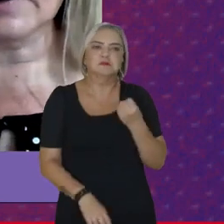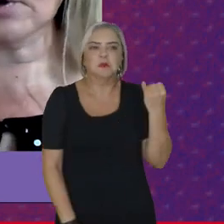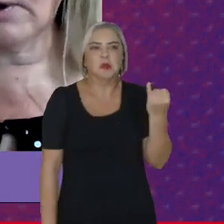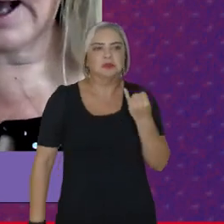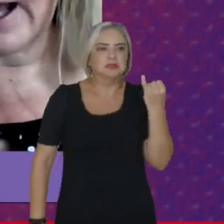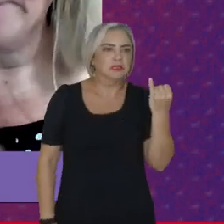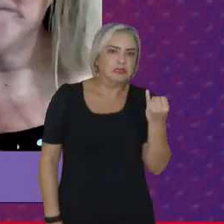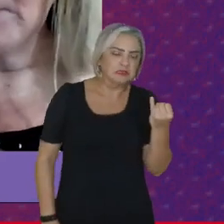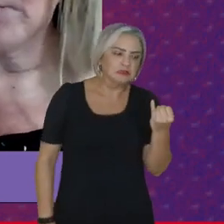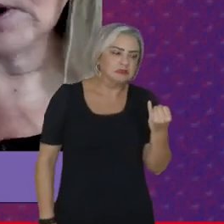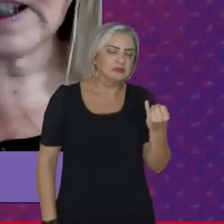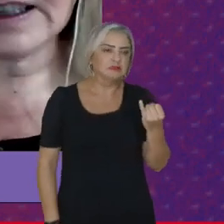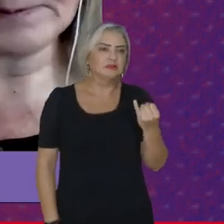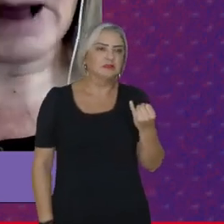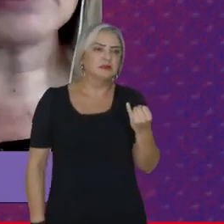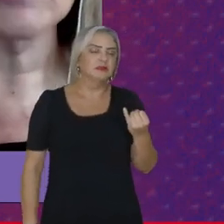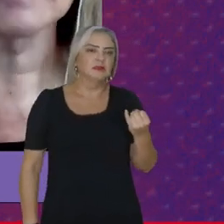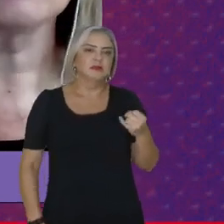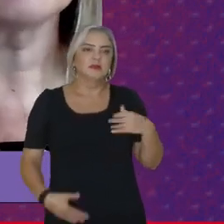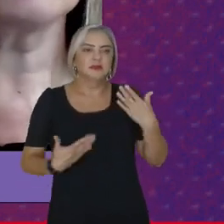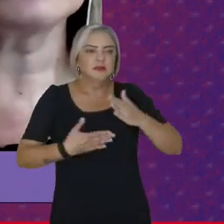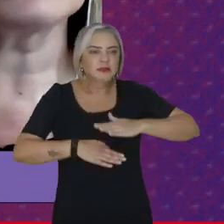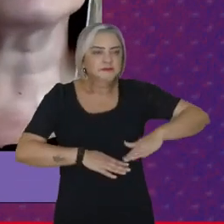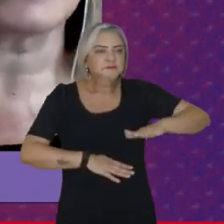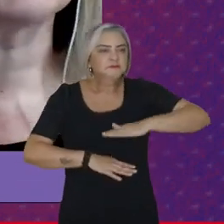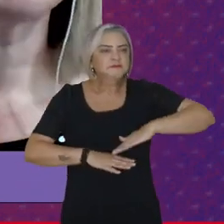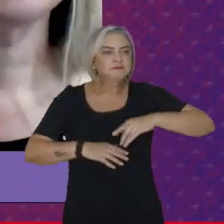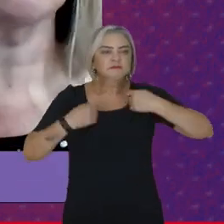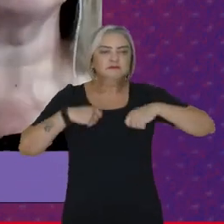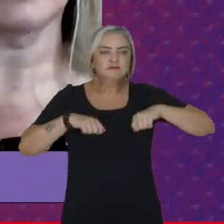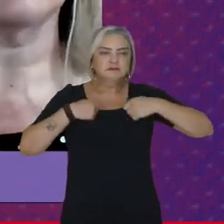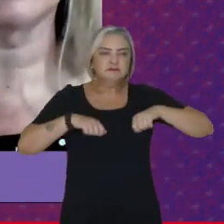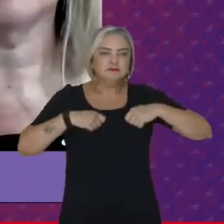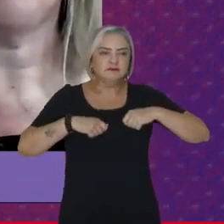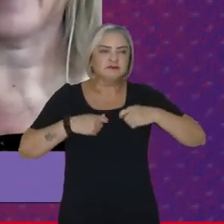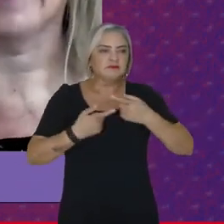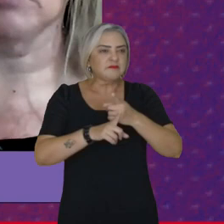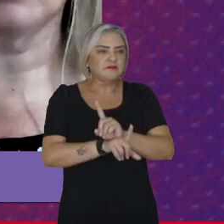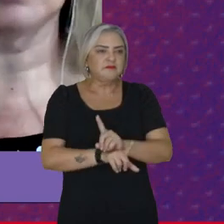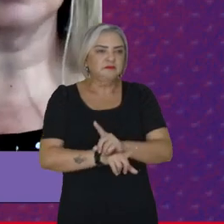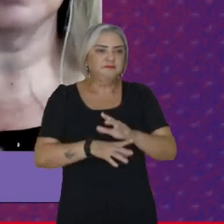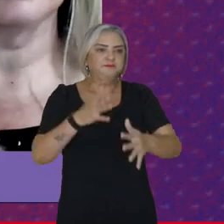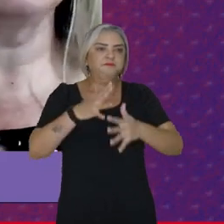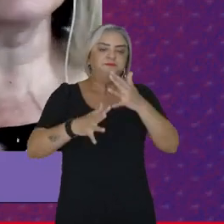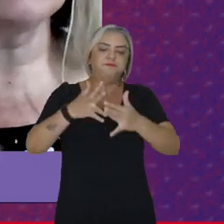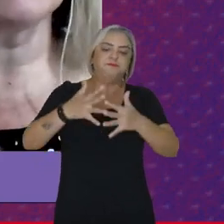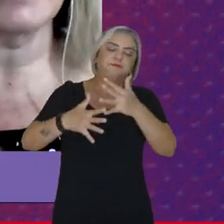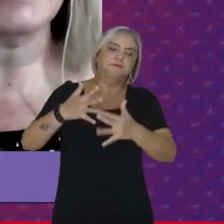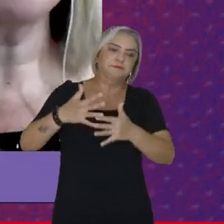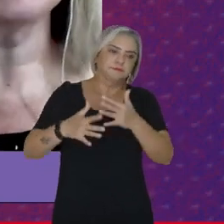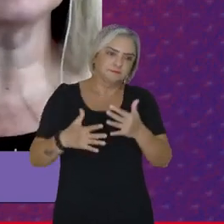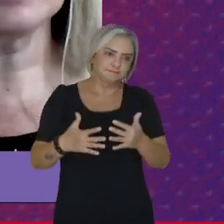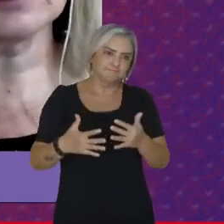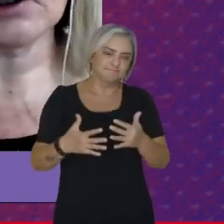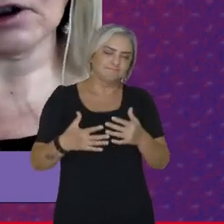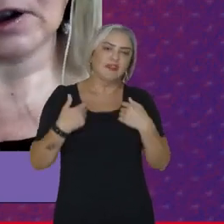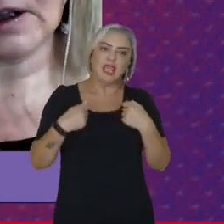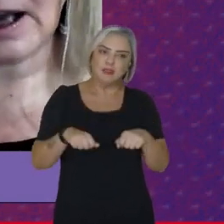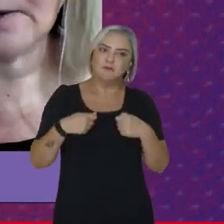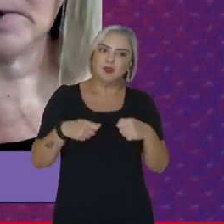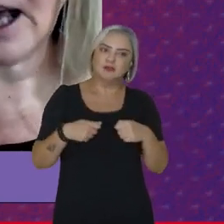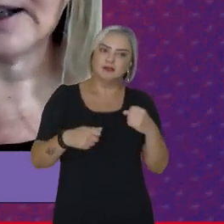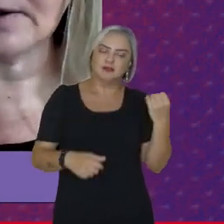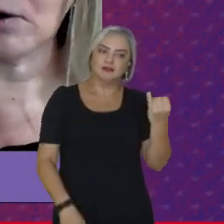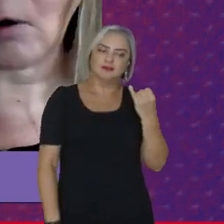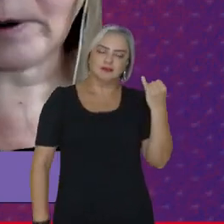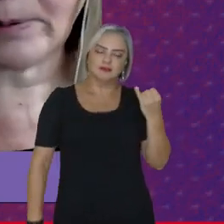e que isso fossem espaços que não são necessários, pelo contrário, que atrapalham. Então, é importante